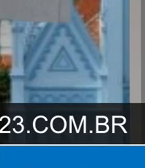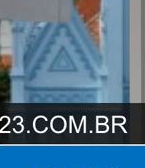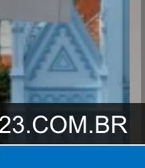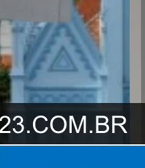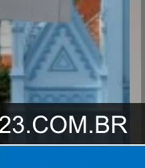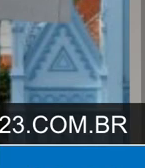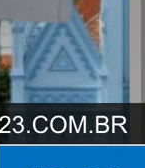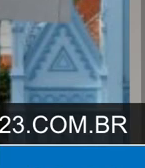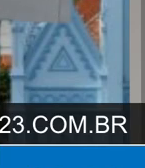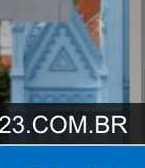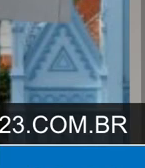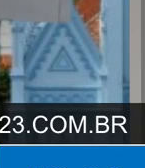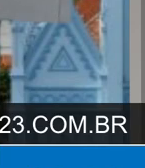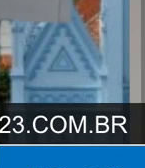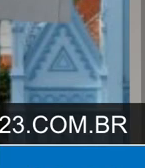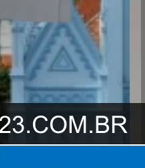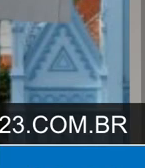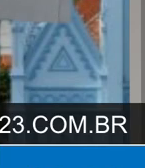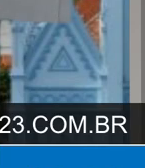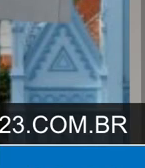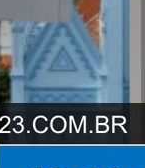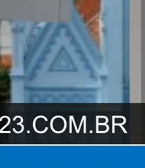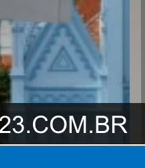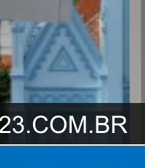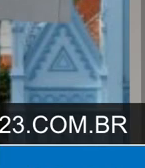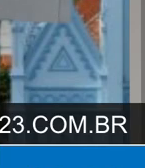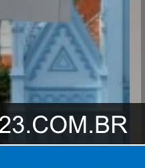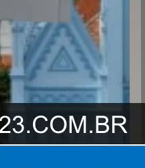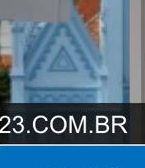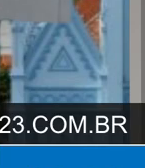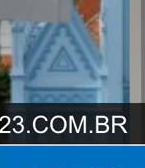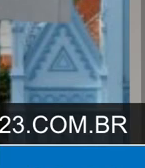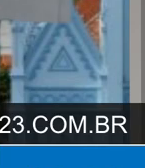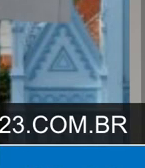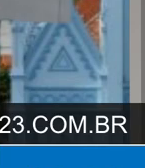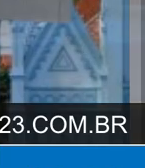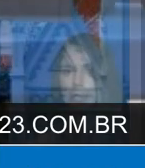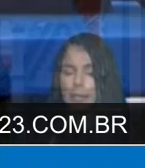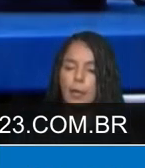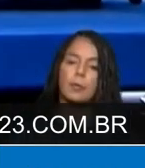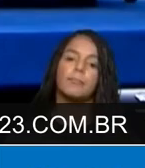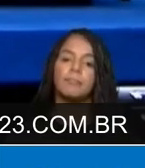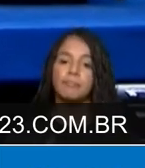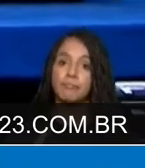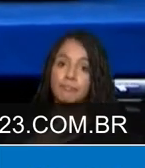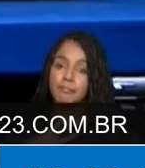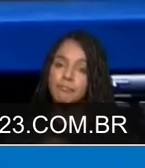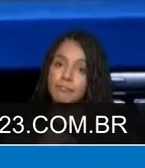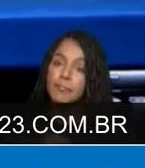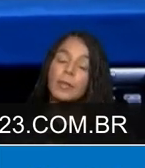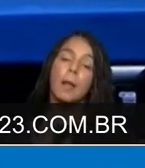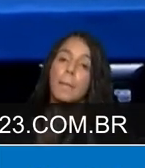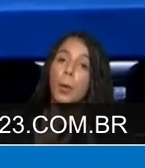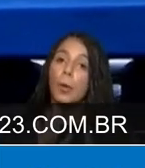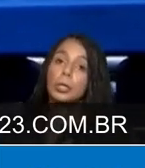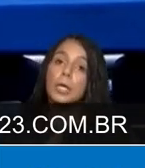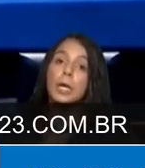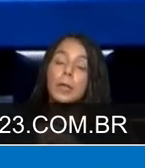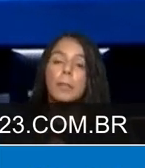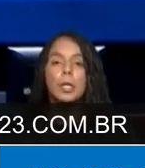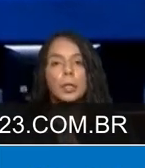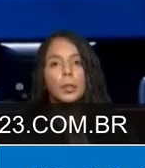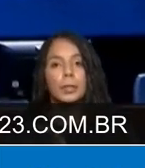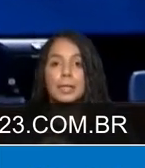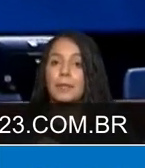qualquer tipo de posse e quantidade de drogas. Veja só. A emenda à Constituição teve 53 votos